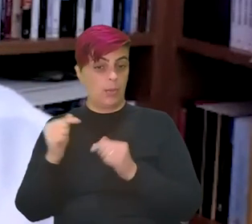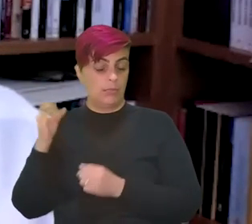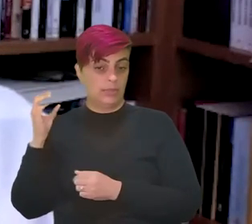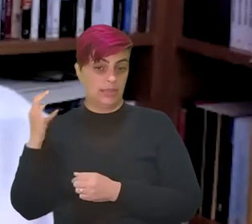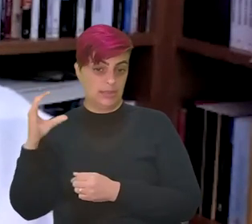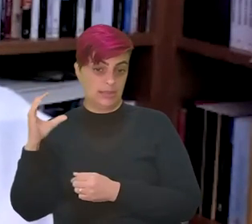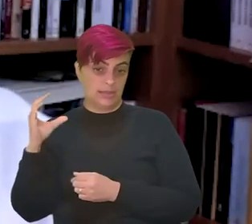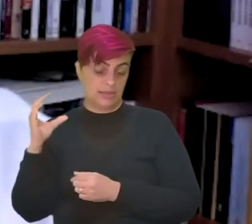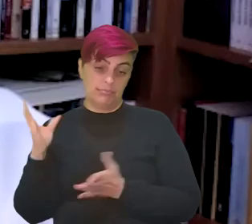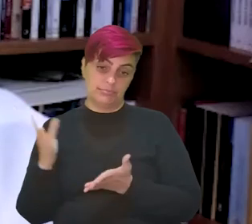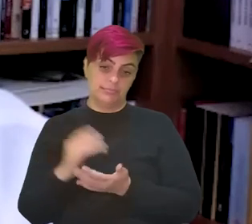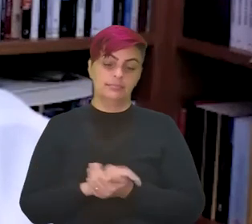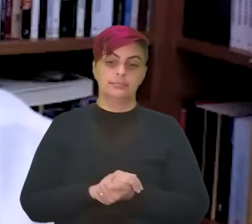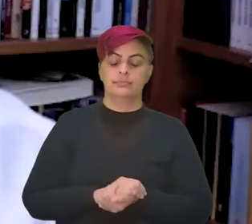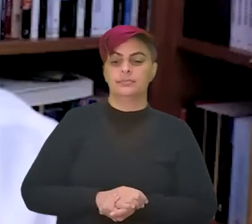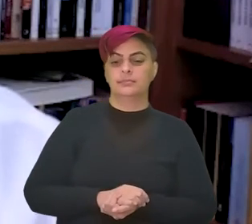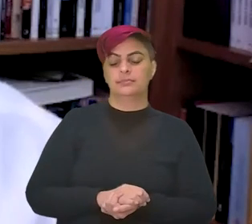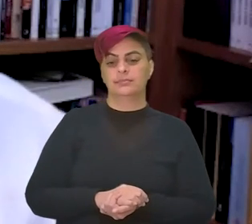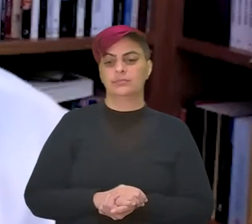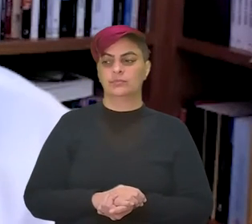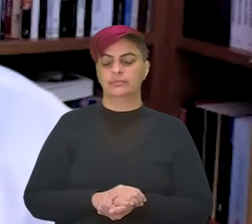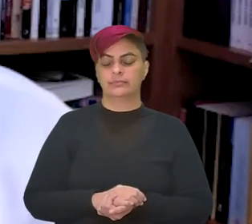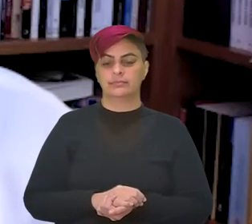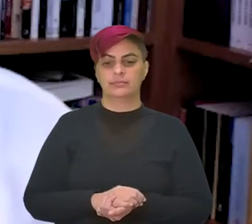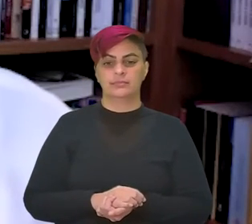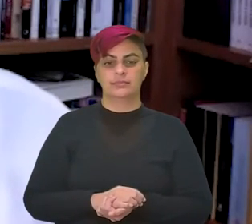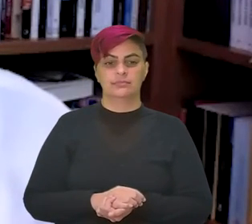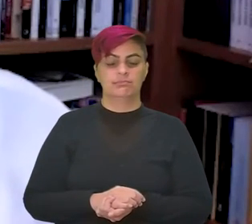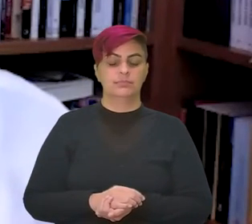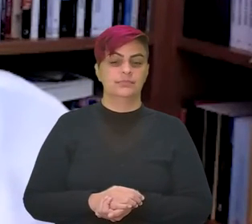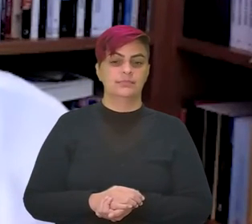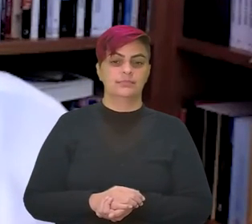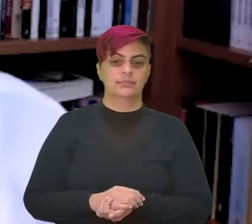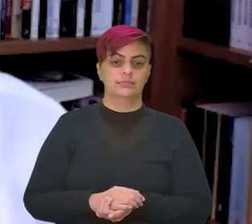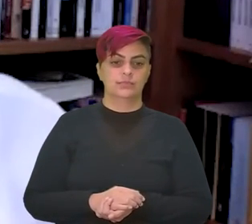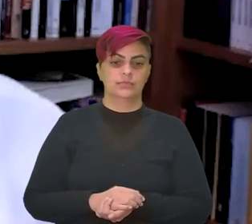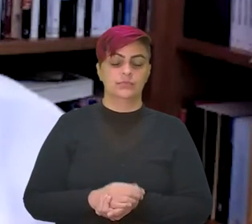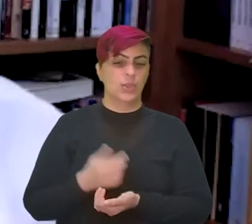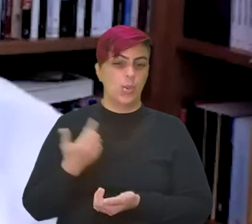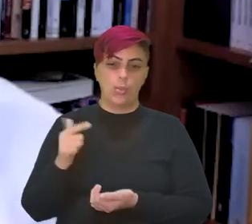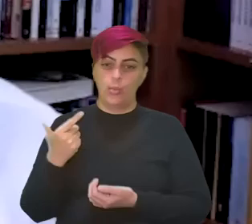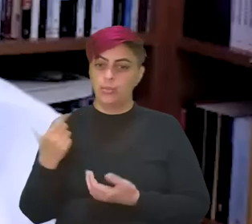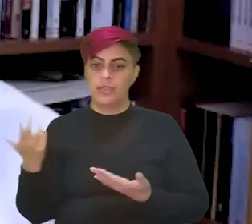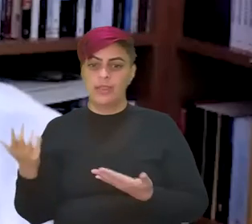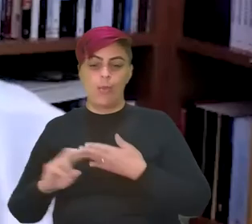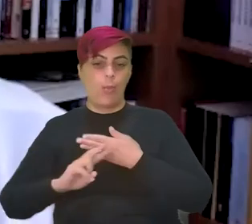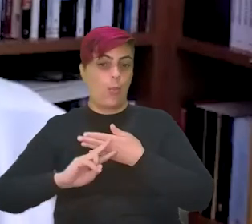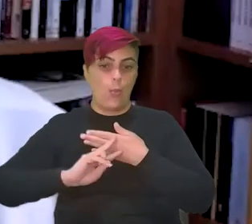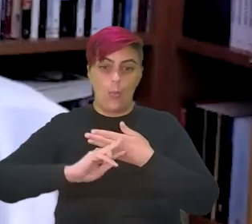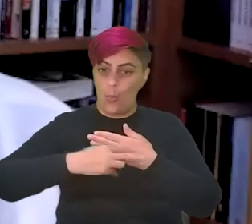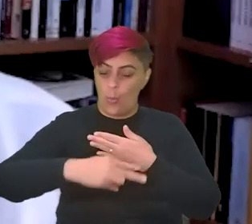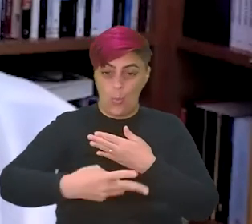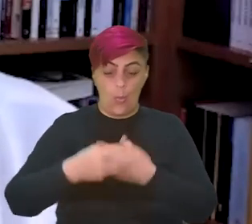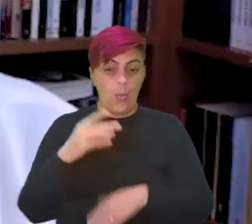diz, não, é mais arte do que ciência. Isso não tem uma reação imediata, né,